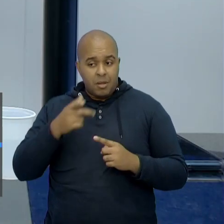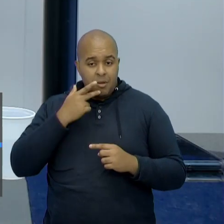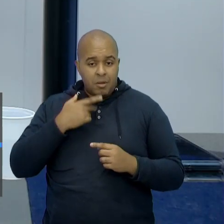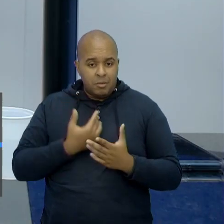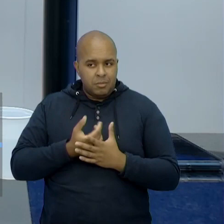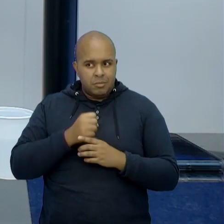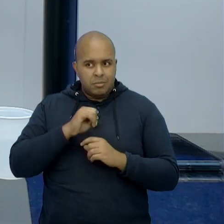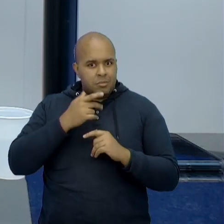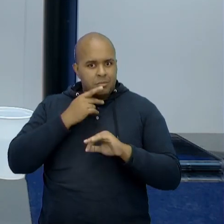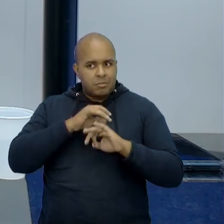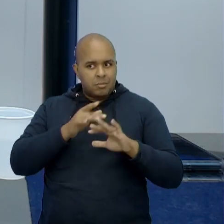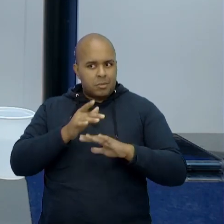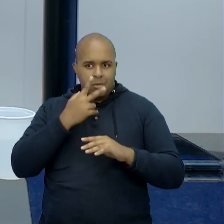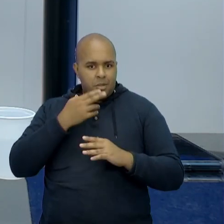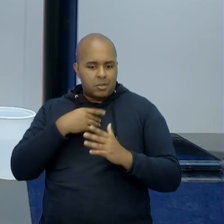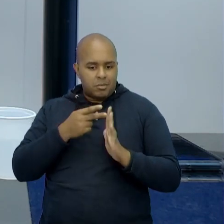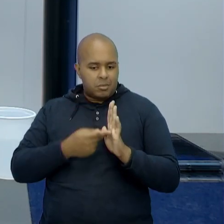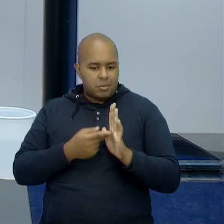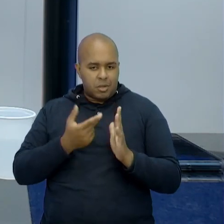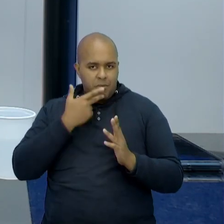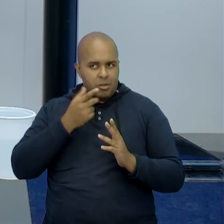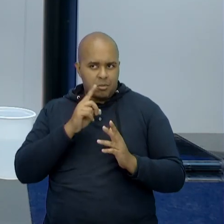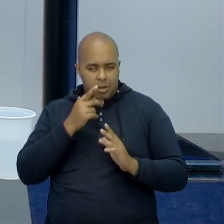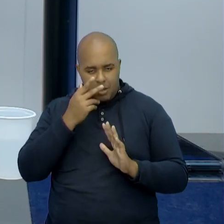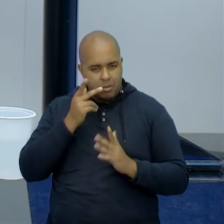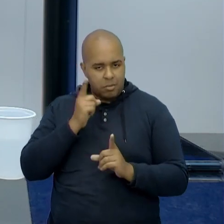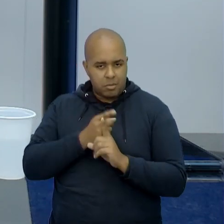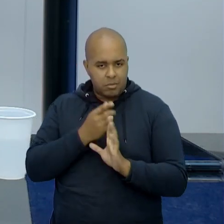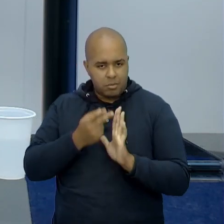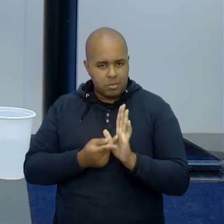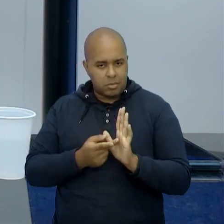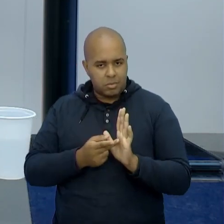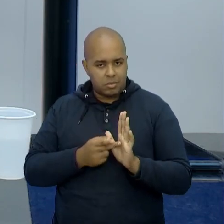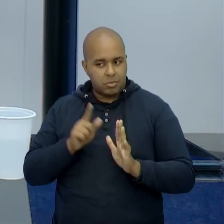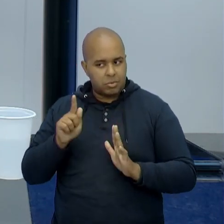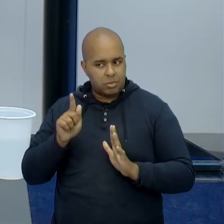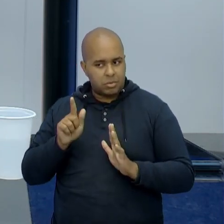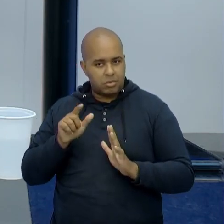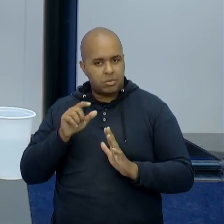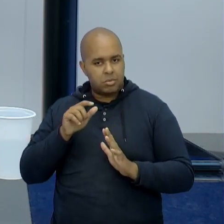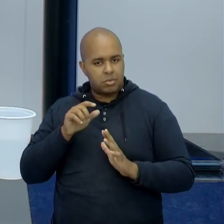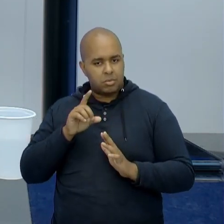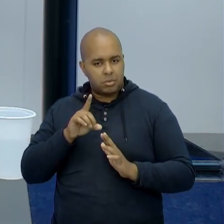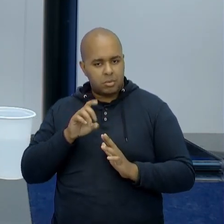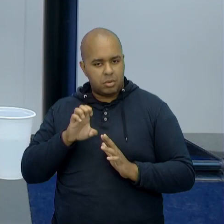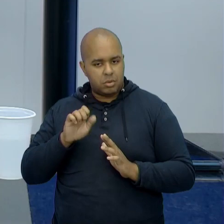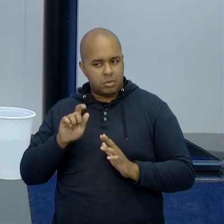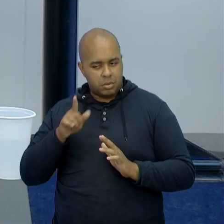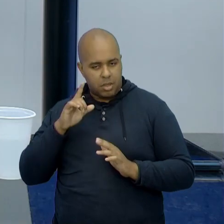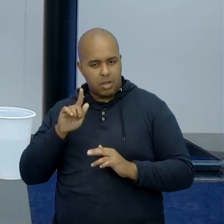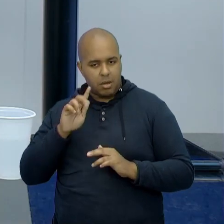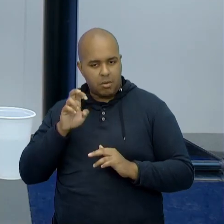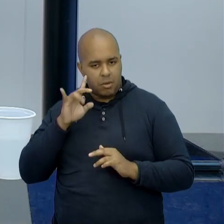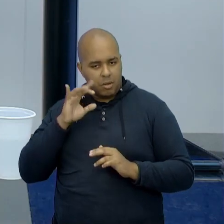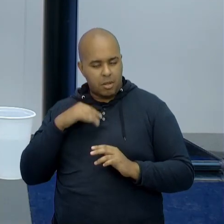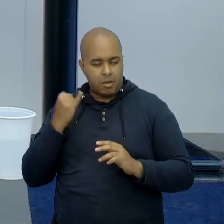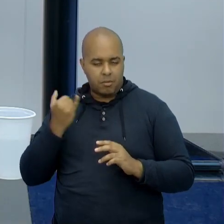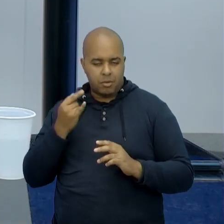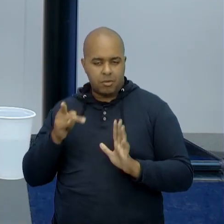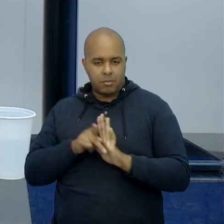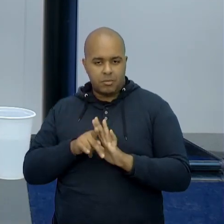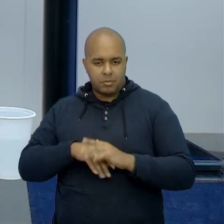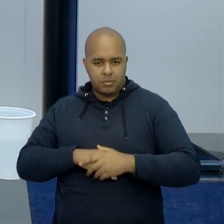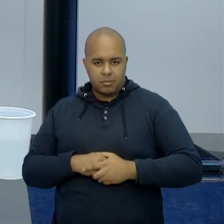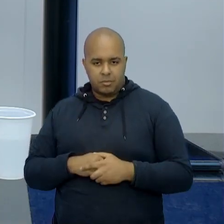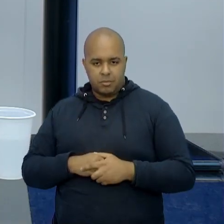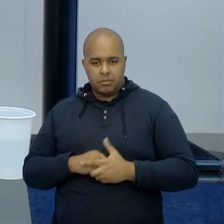falam claramente, a gente não acha projeto. Então, de novo, o G do ESG, que é a governança, é